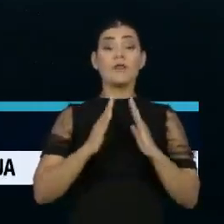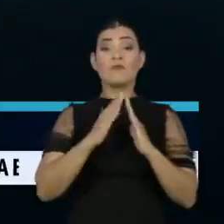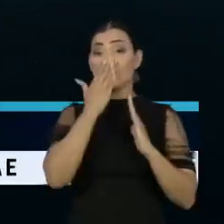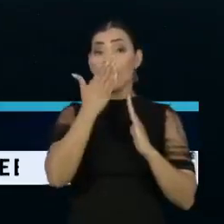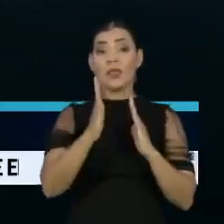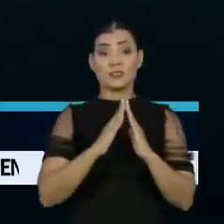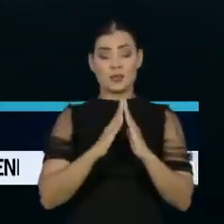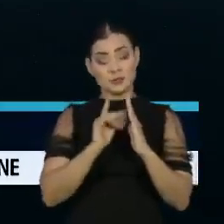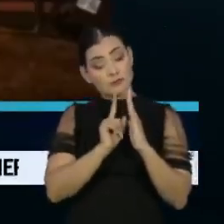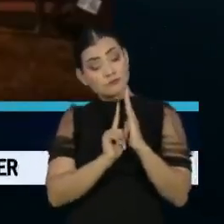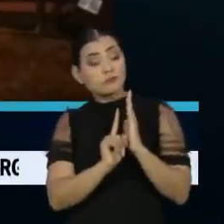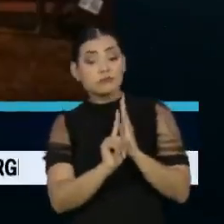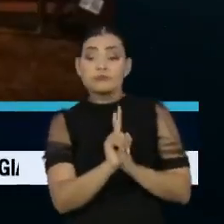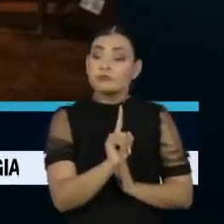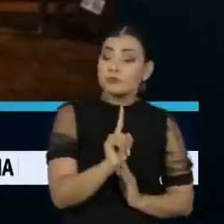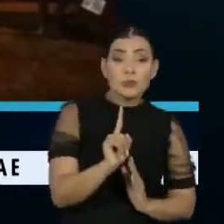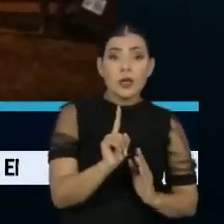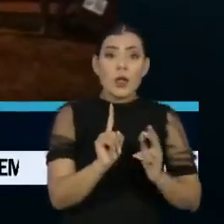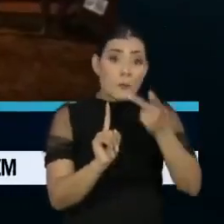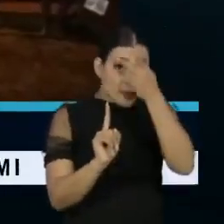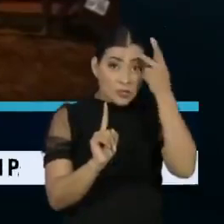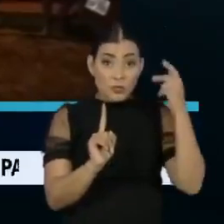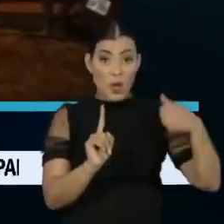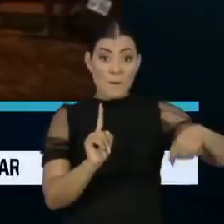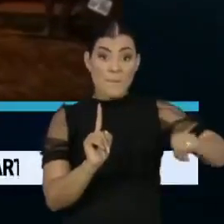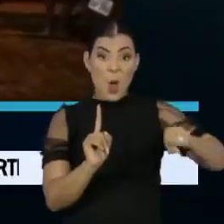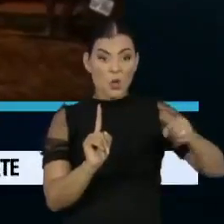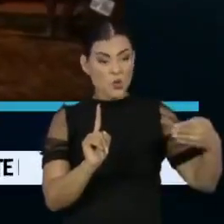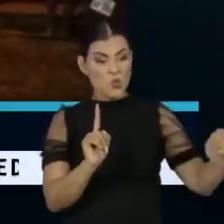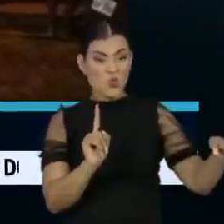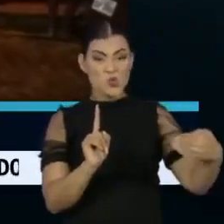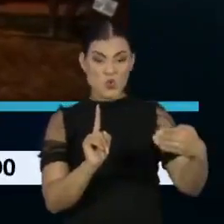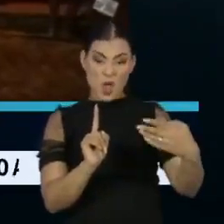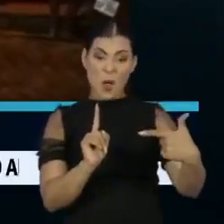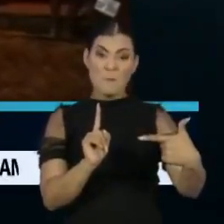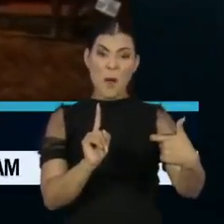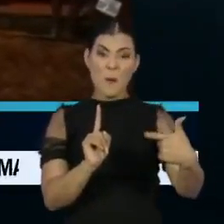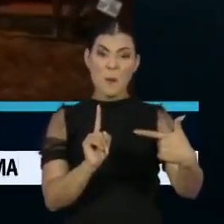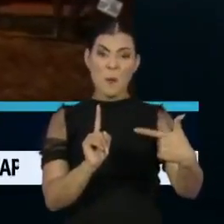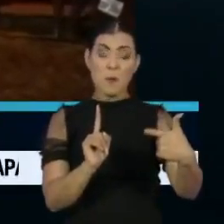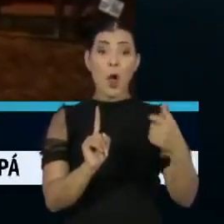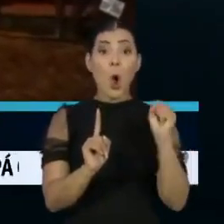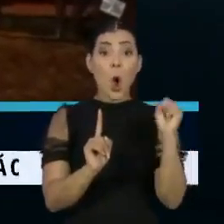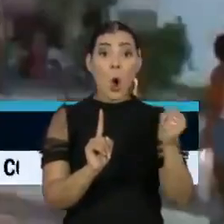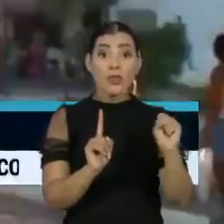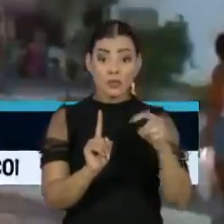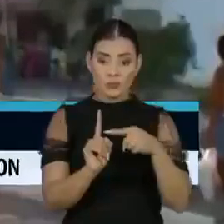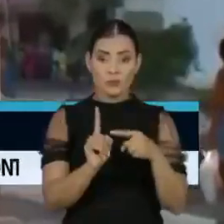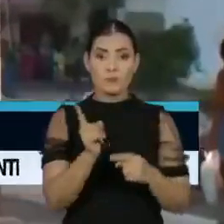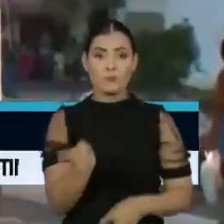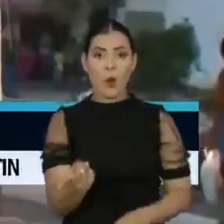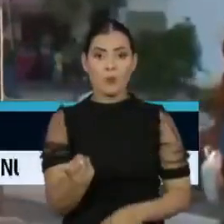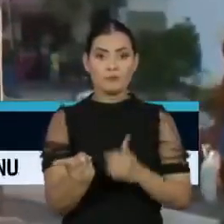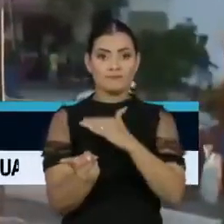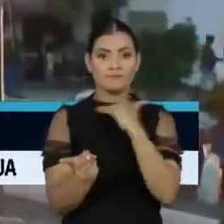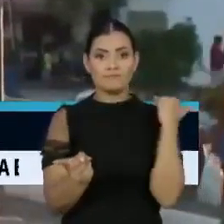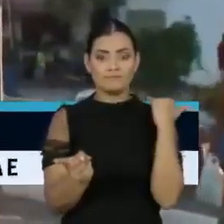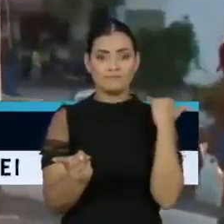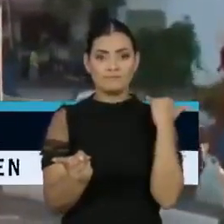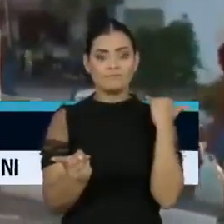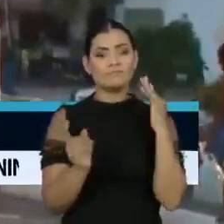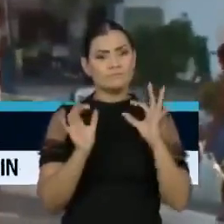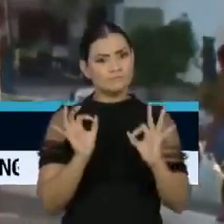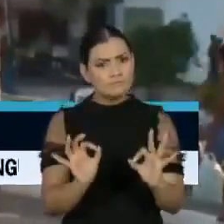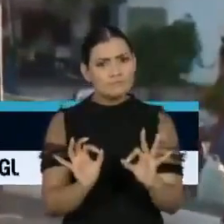de casa ontem à noite quando duas pessoas chegaram em uma moto e dispararam 8 tiros contra ele. O assassinato do